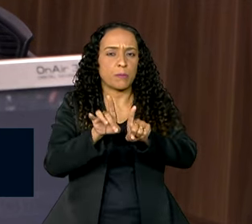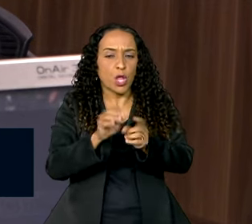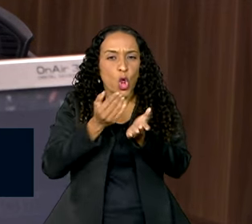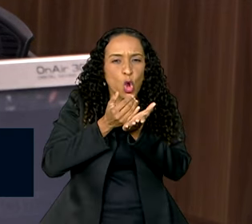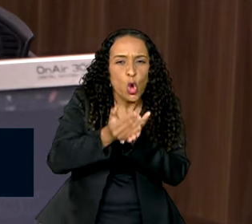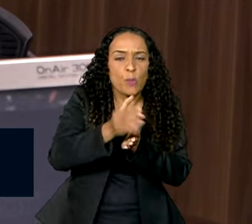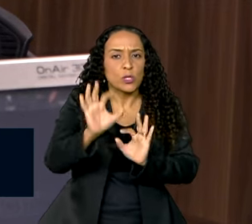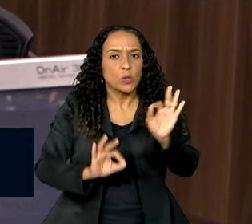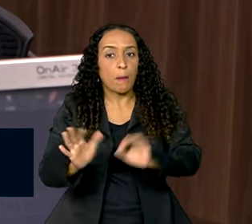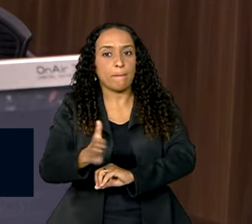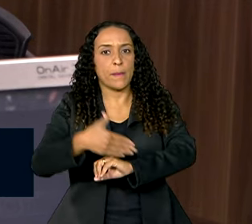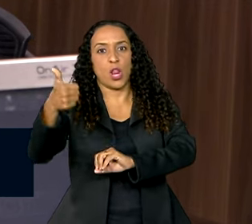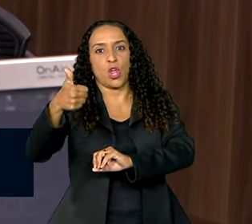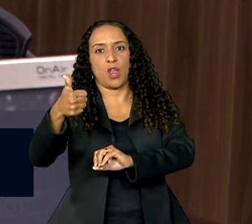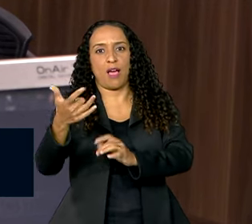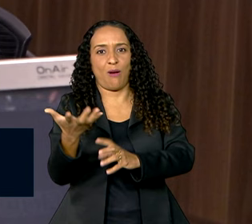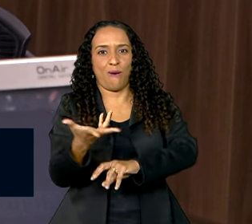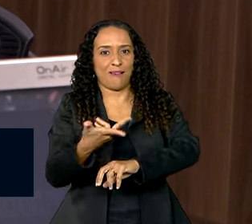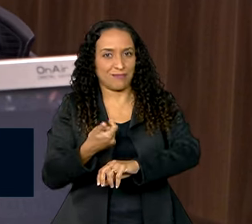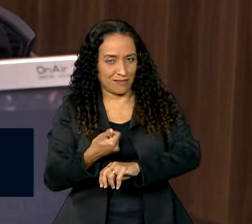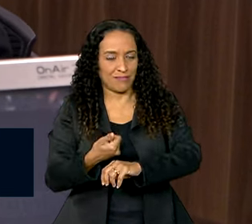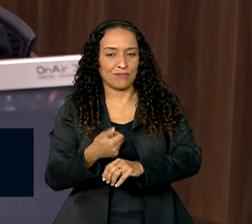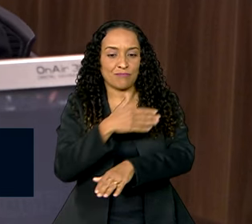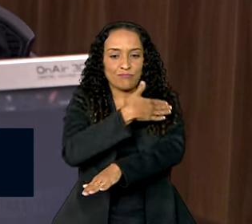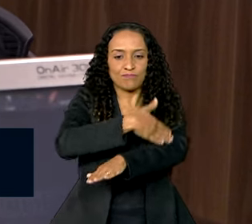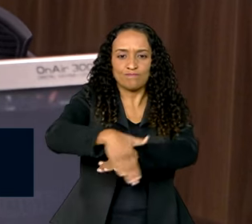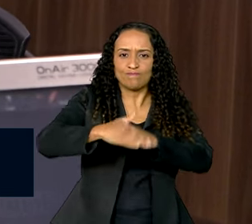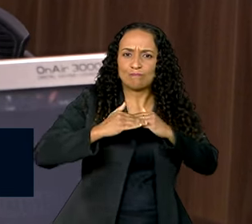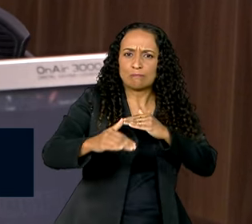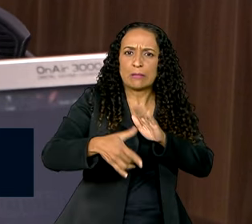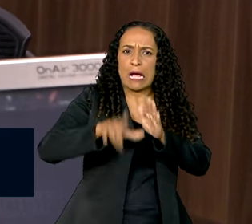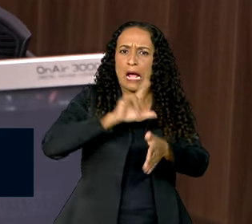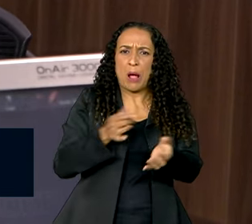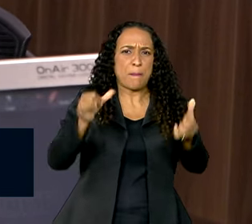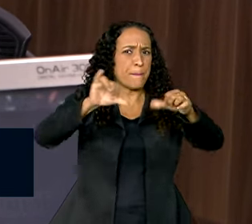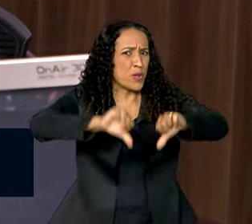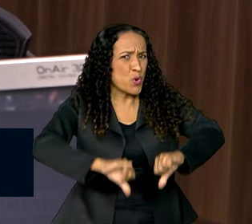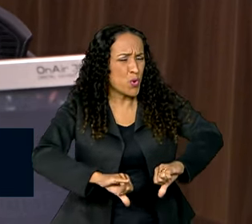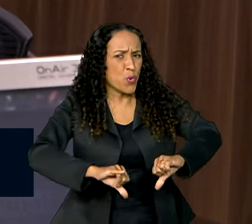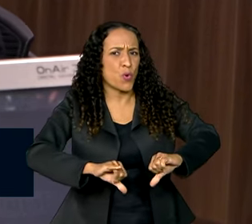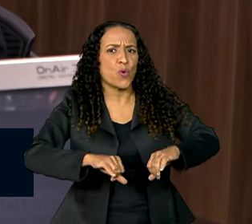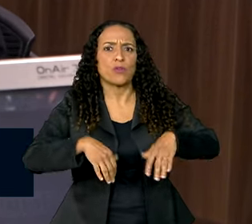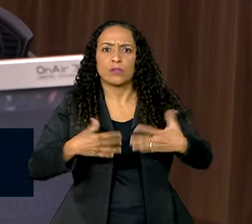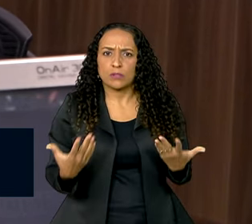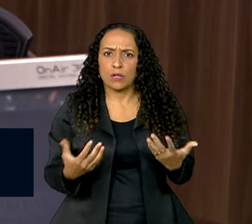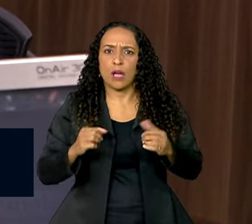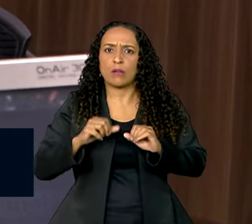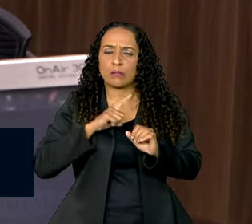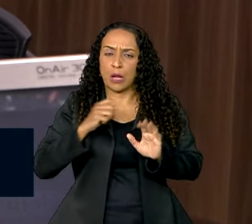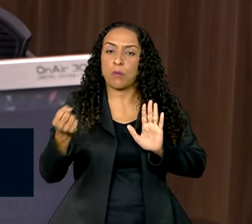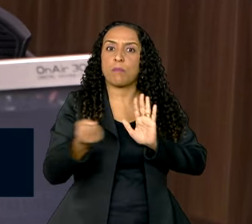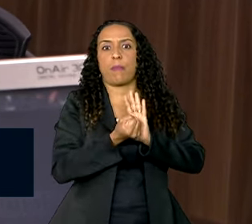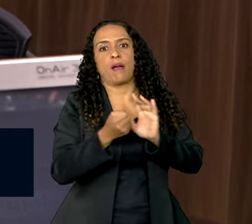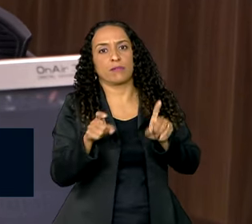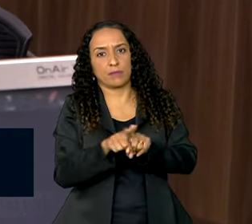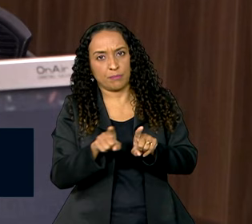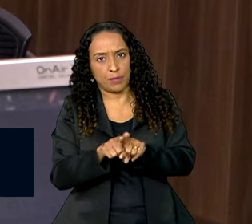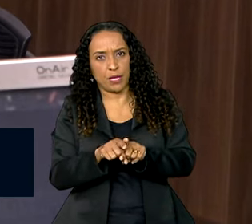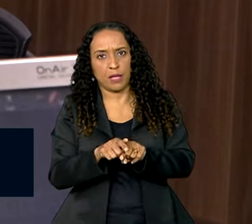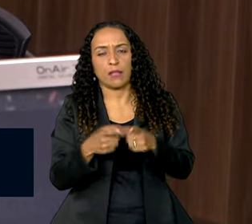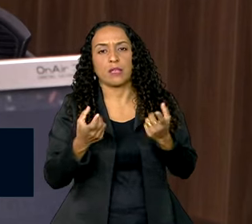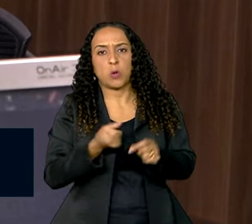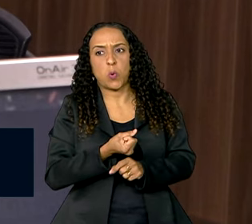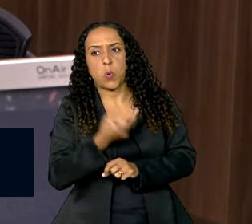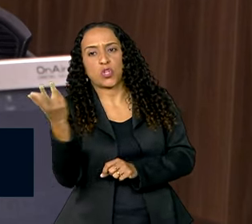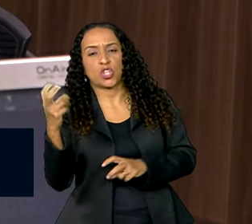começaram a melhorar de qualidade, né? As estradas vinham piorando a sua qualidade e isso, claro, tem um impacto também no número de